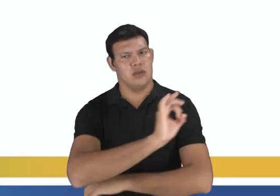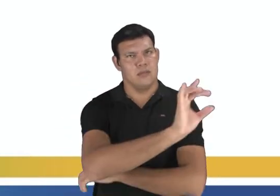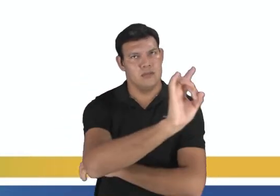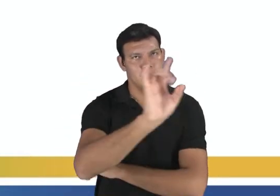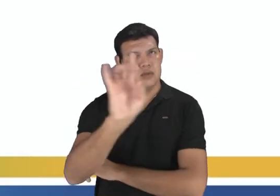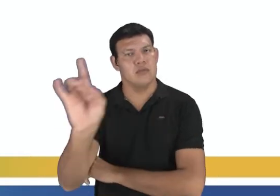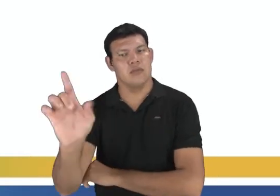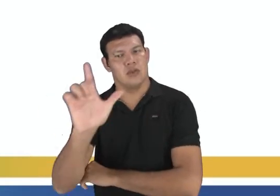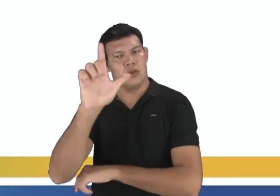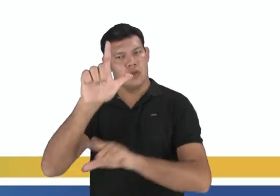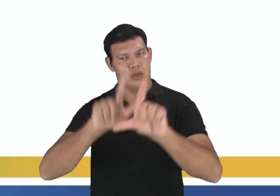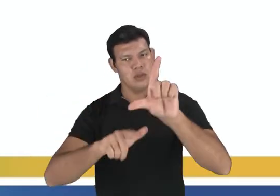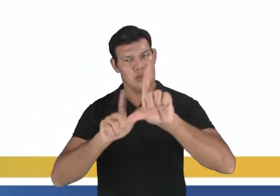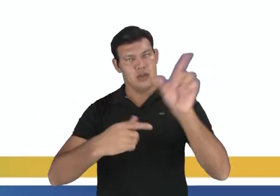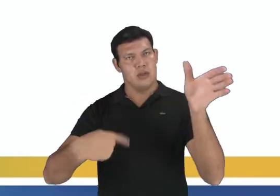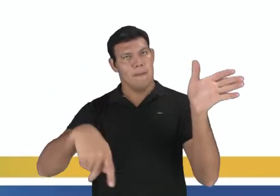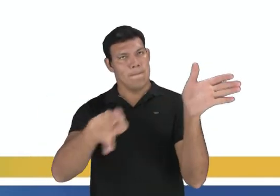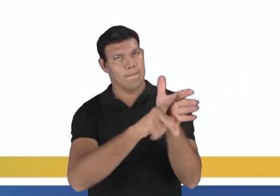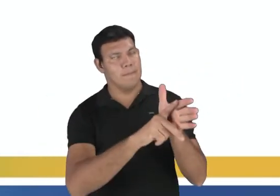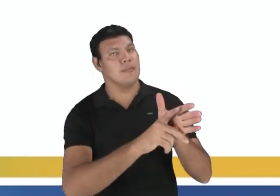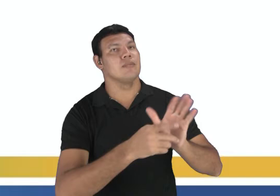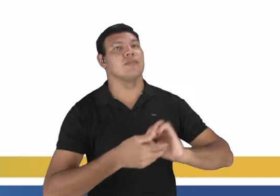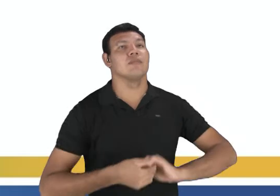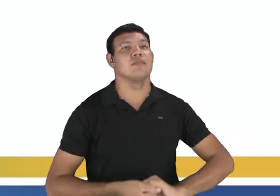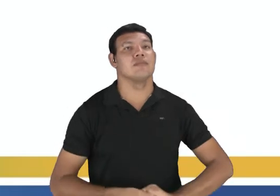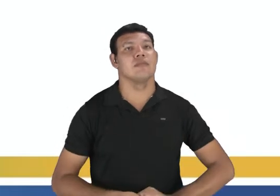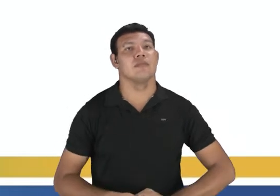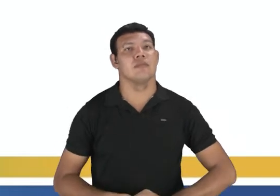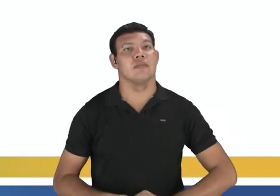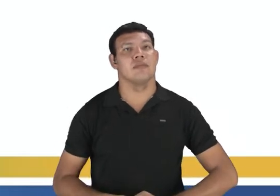para representar essa unidade.